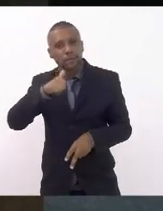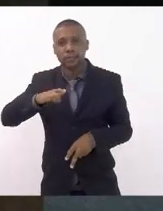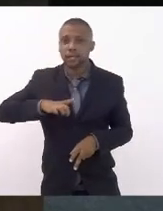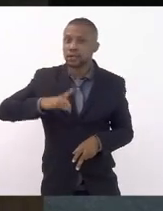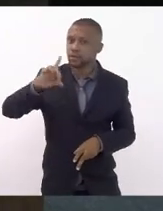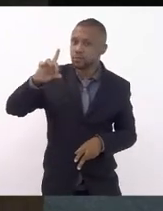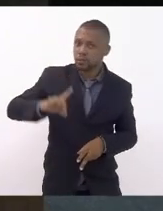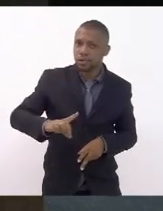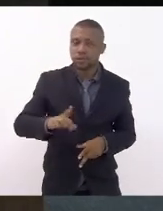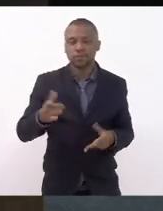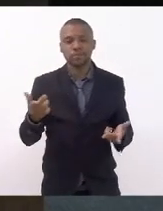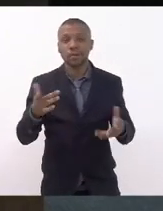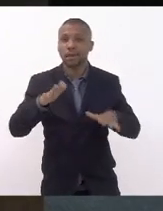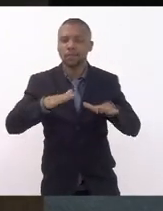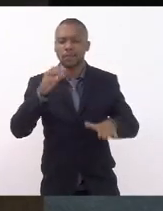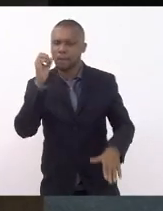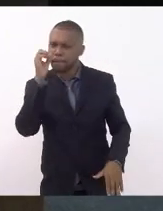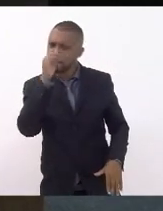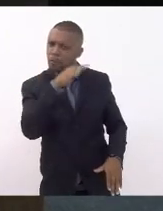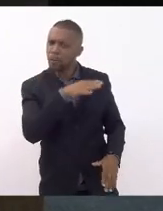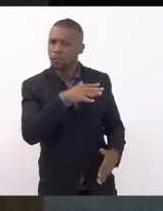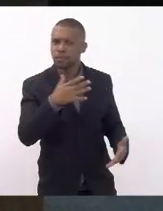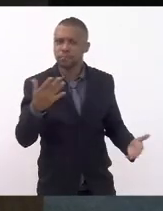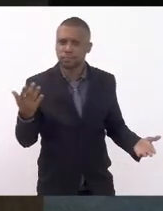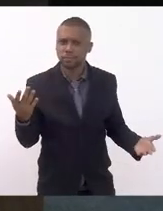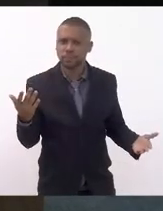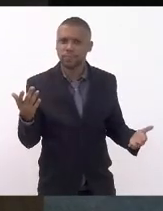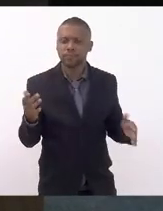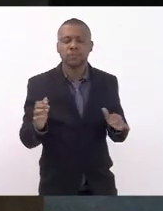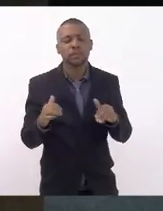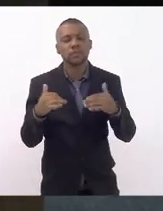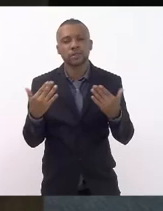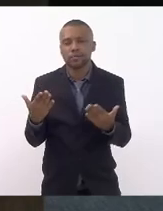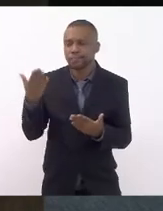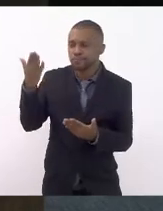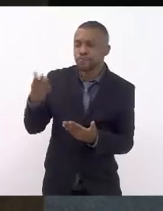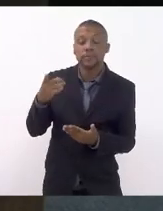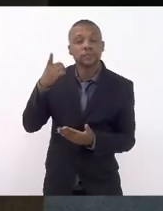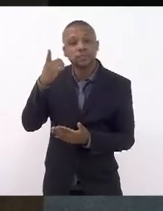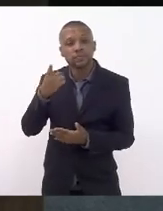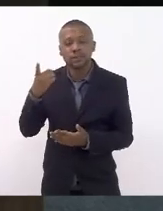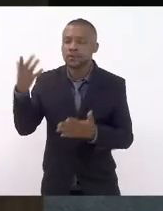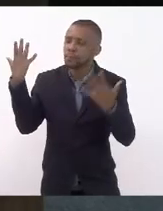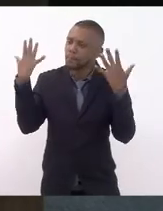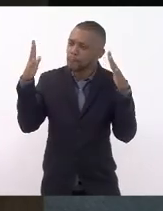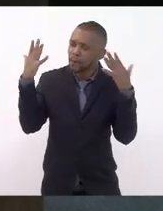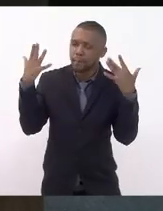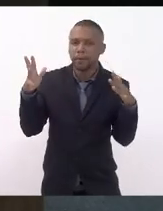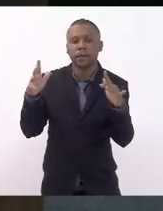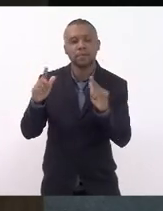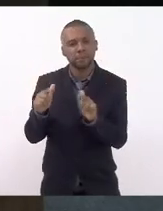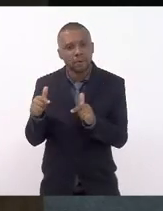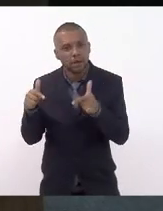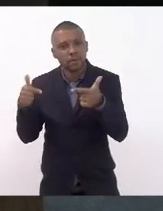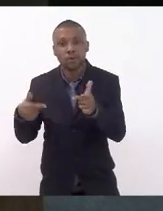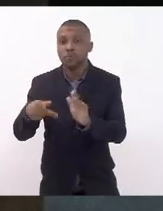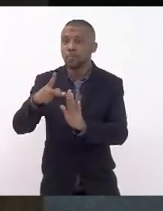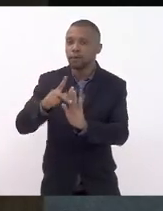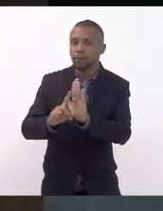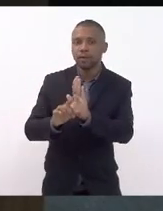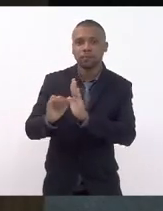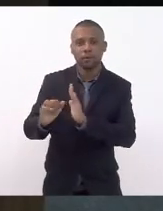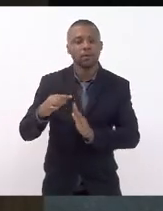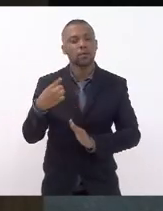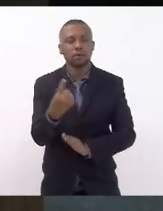direitos completamente afrontados. Então, deputado Carlos Macedo, parabéns pela iniciativa e